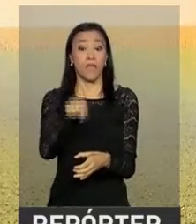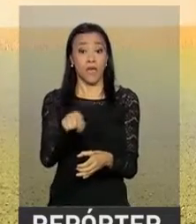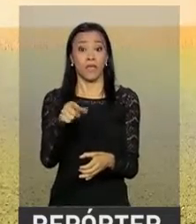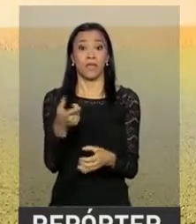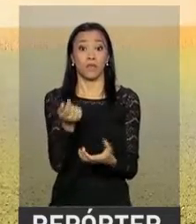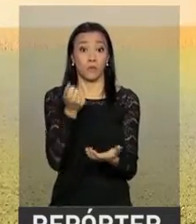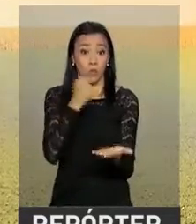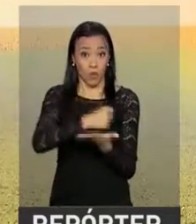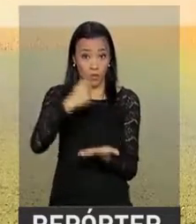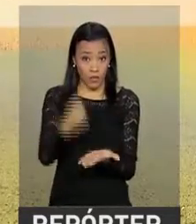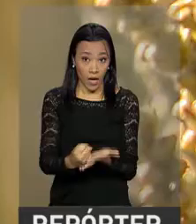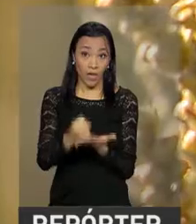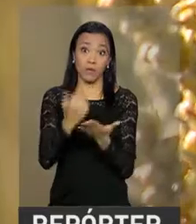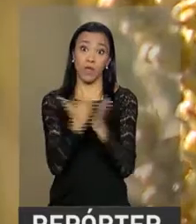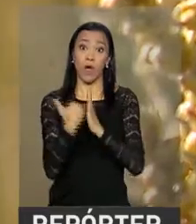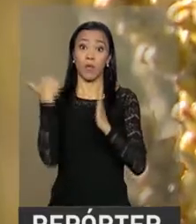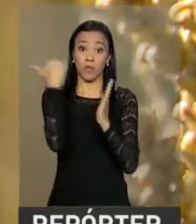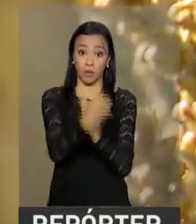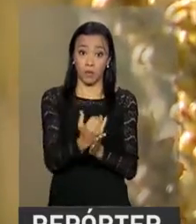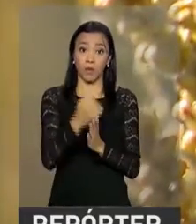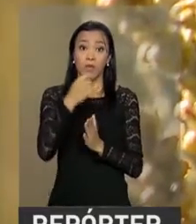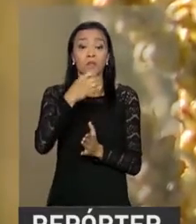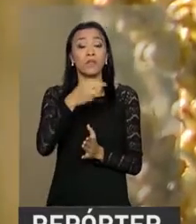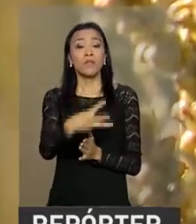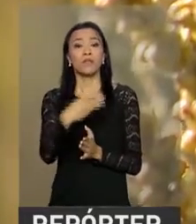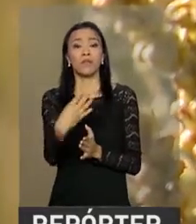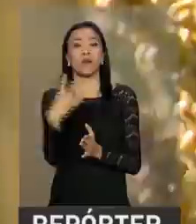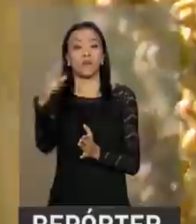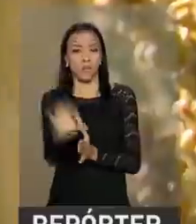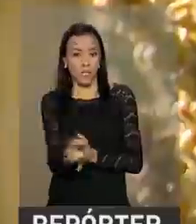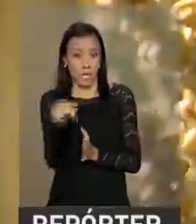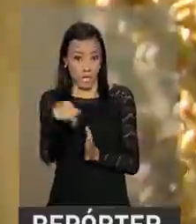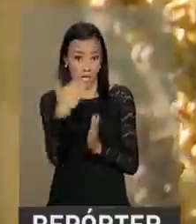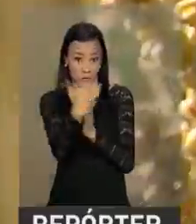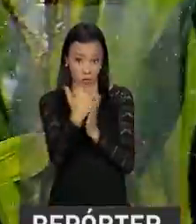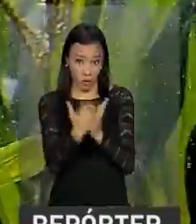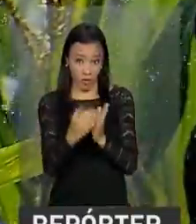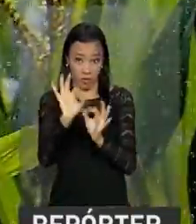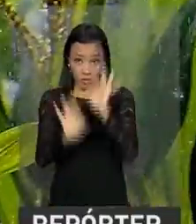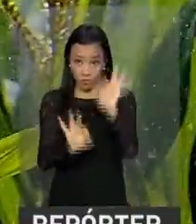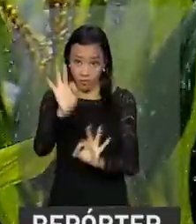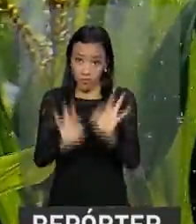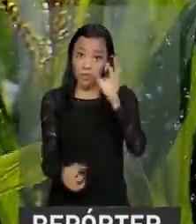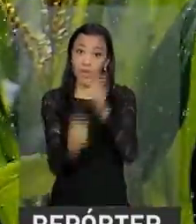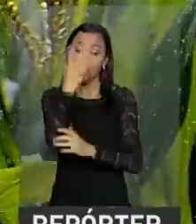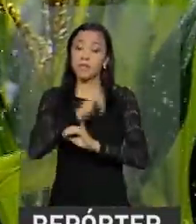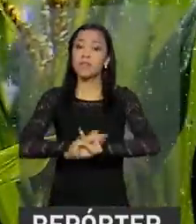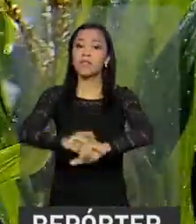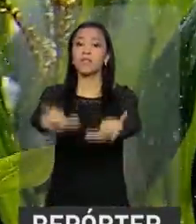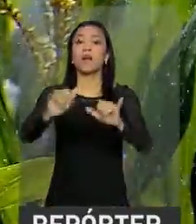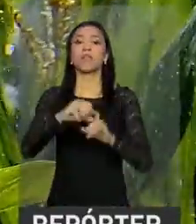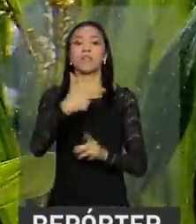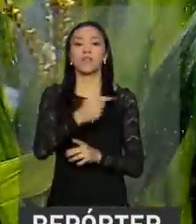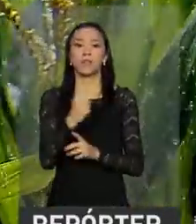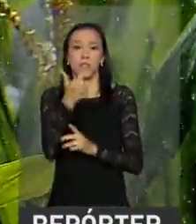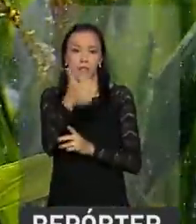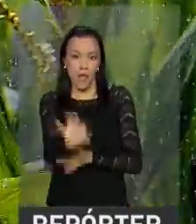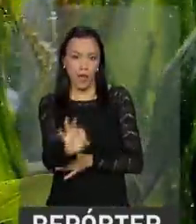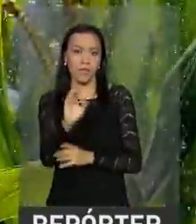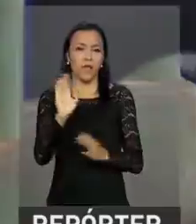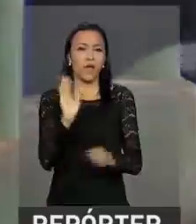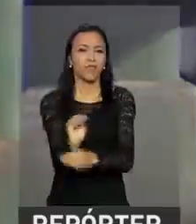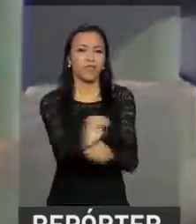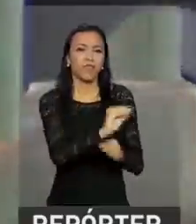dos contratos aumentou 34% o programa lançado em 2010 promove a sustentabilidade da agropecuária brasileira